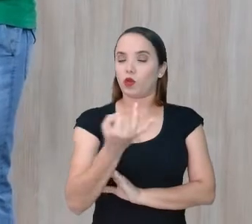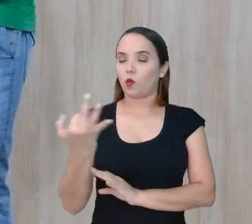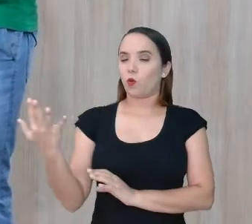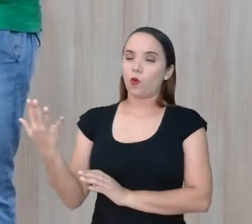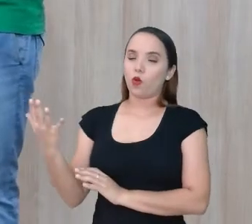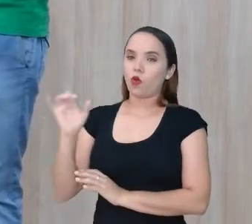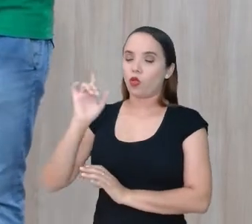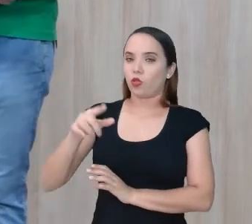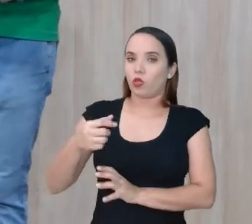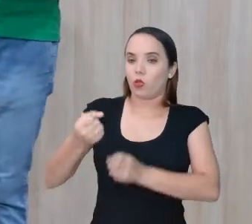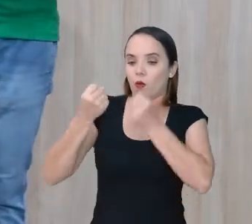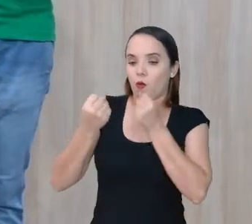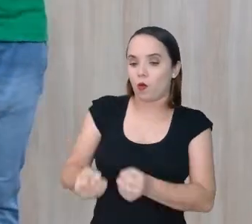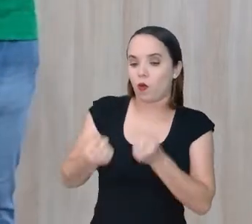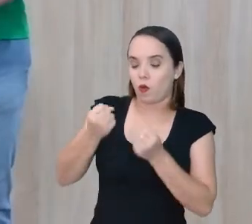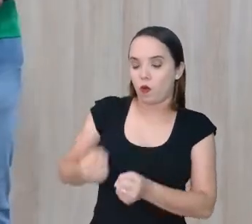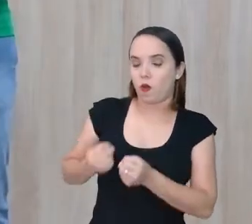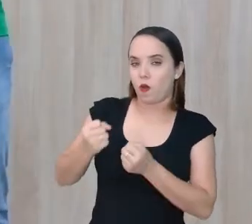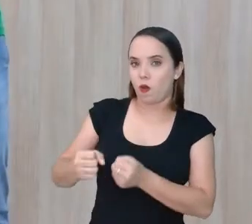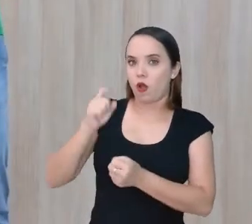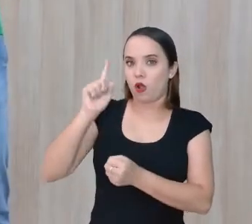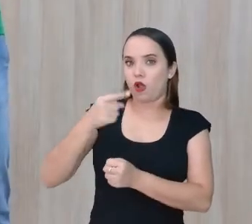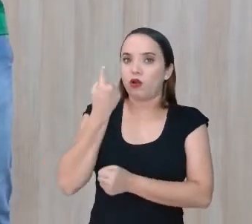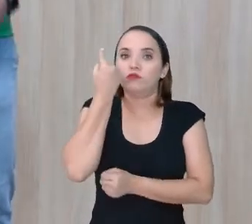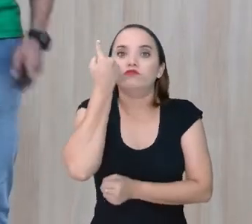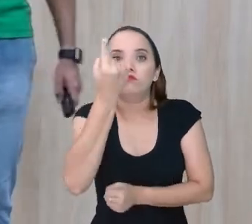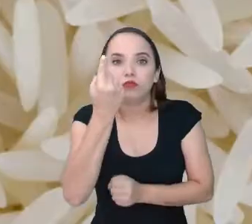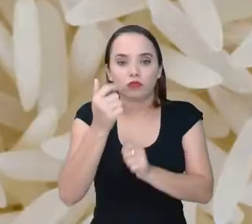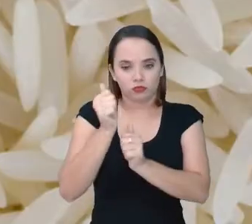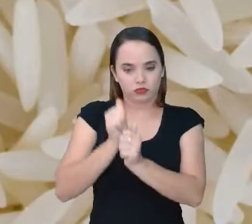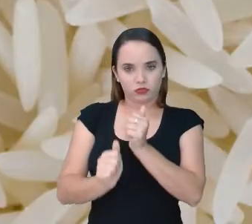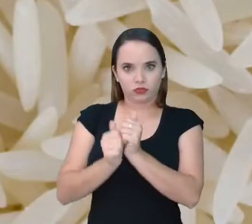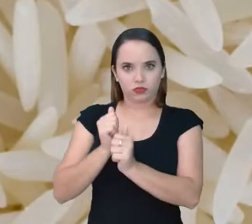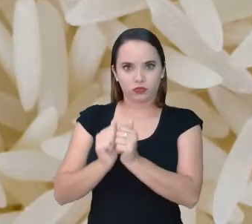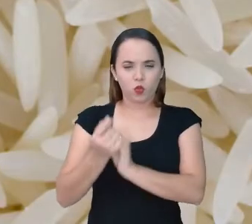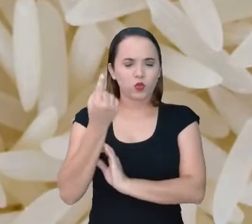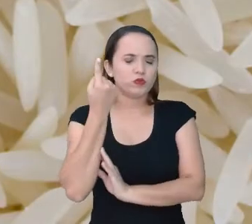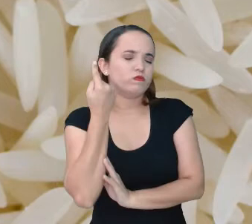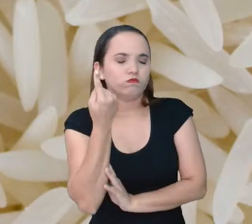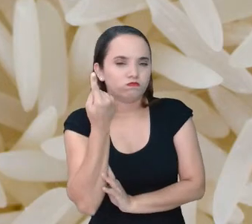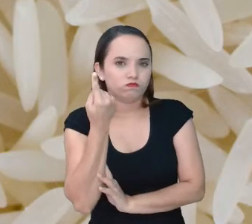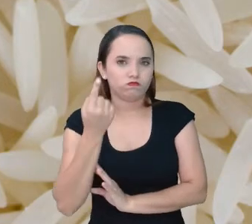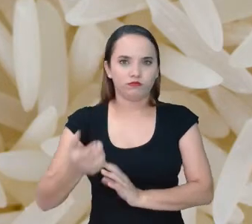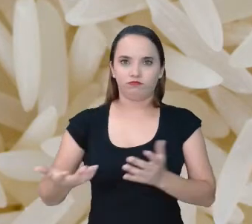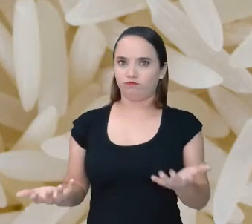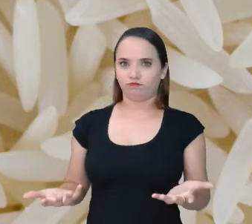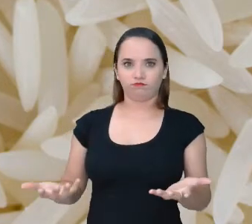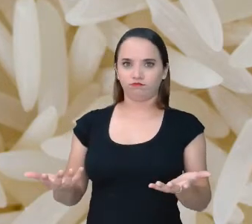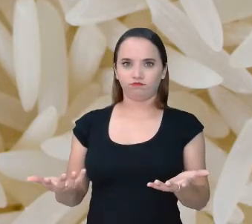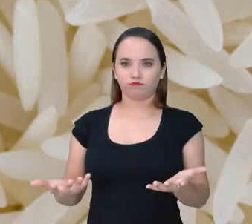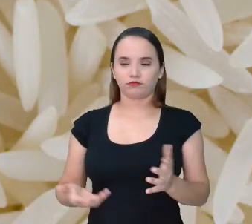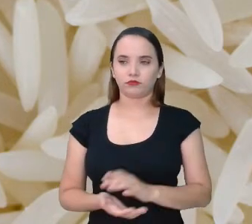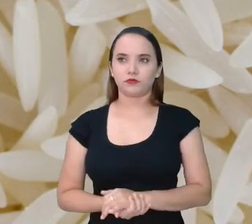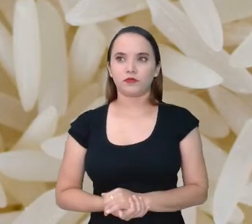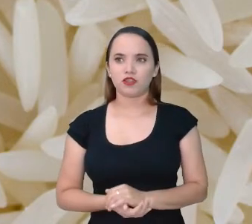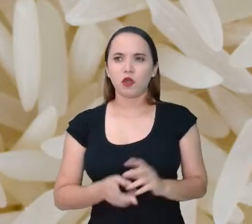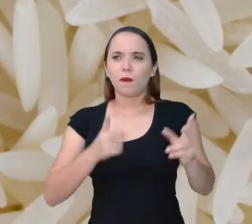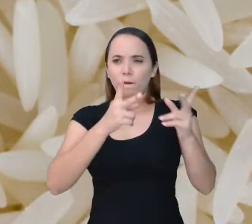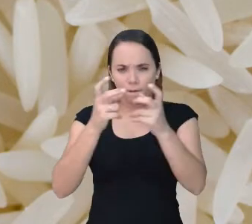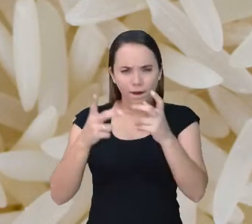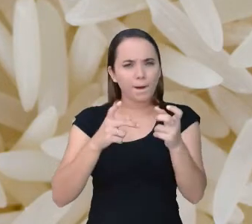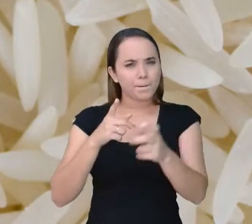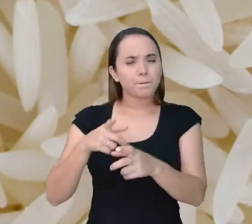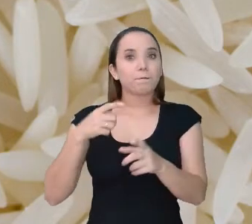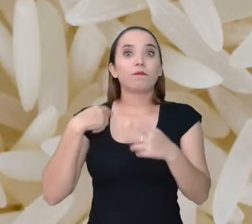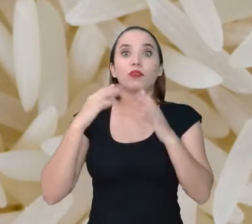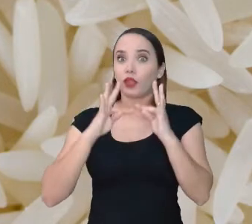pesa um grão de arroz? Então, eu quero saber aí o peso do grão de arroz. Pode notar que todas